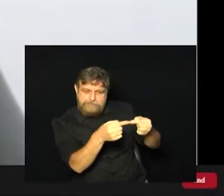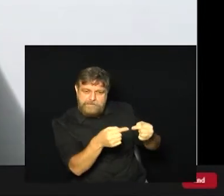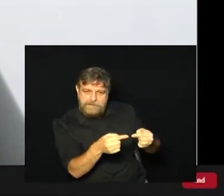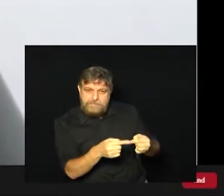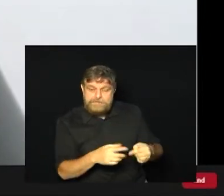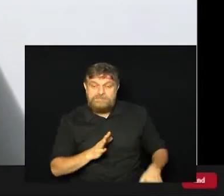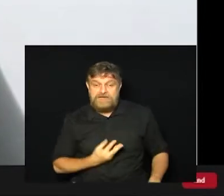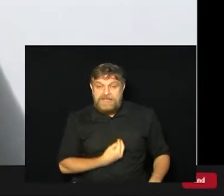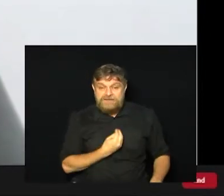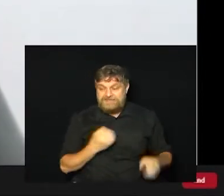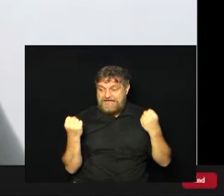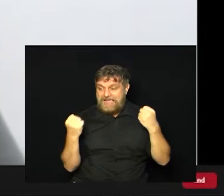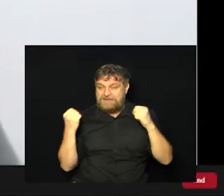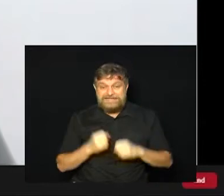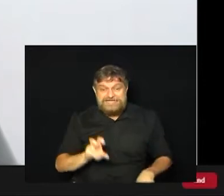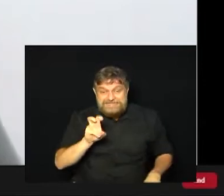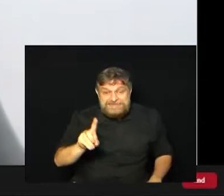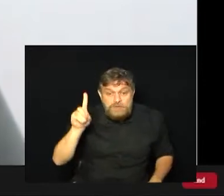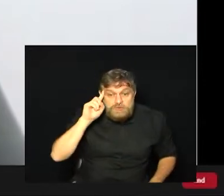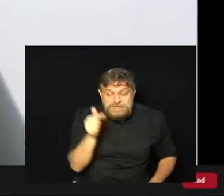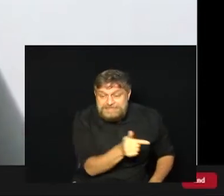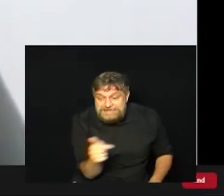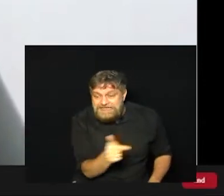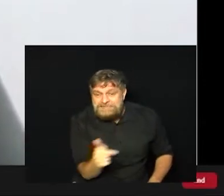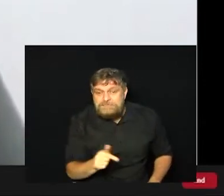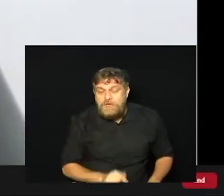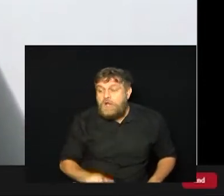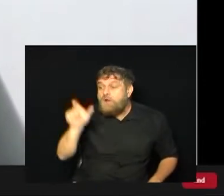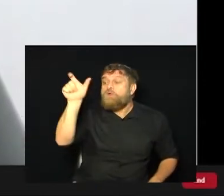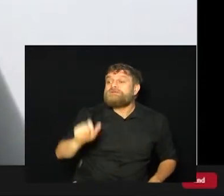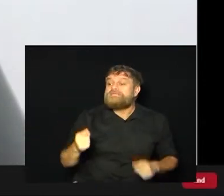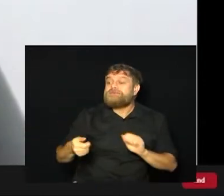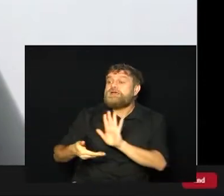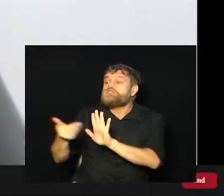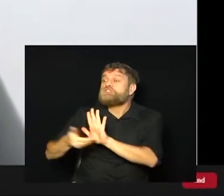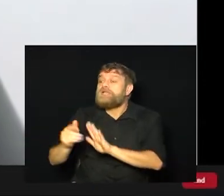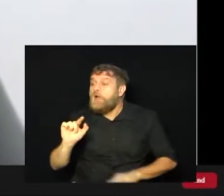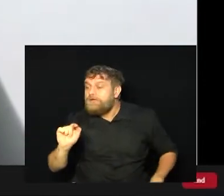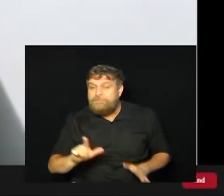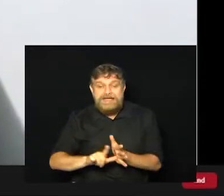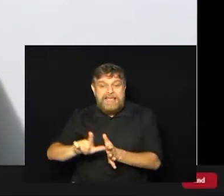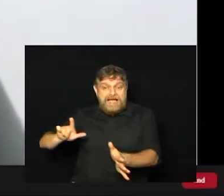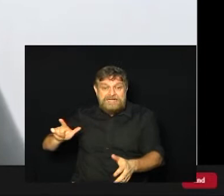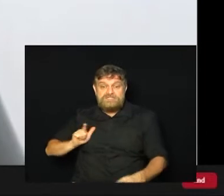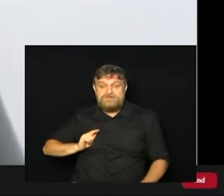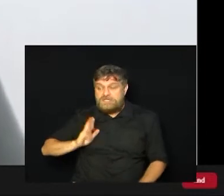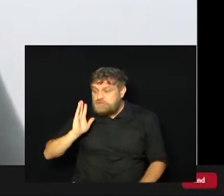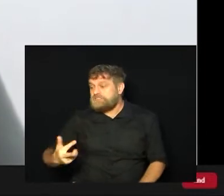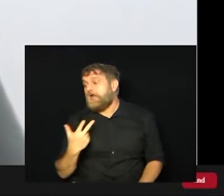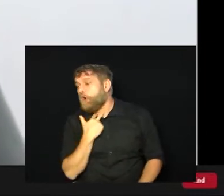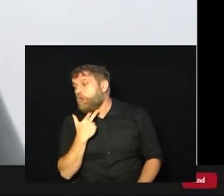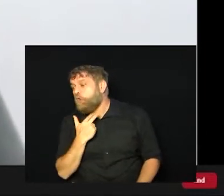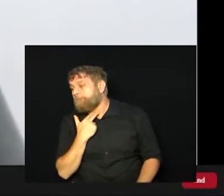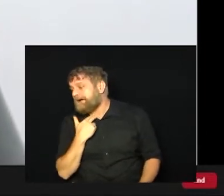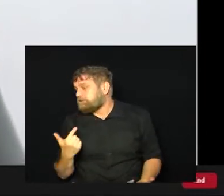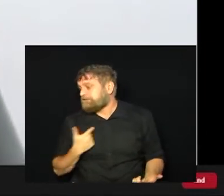Gabriel academia 5 vezes por semana, o que ele precisa tirar? Porque antes da academia você estava fazendo algo. Então, a gente